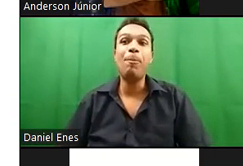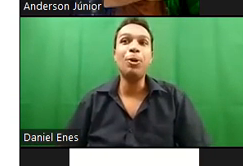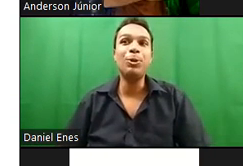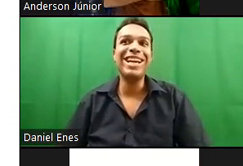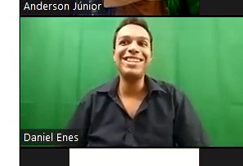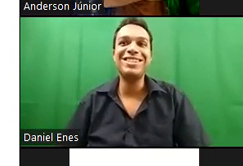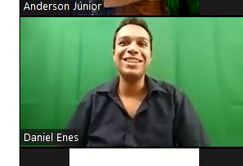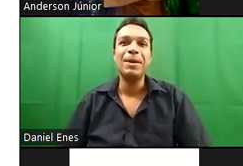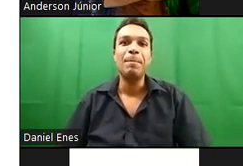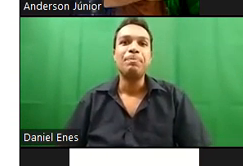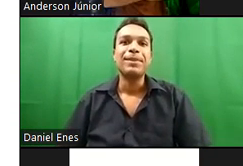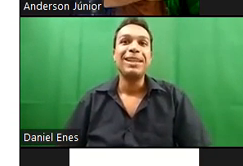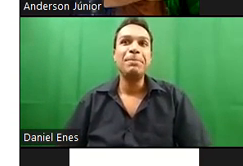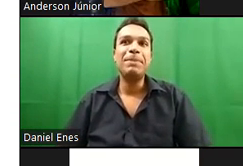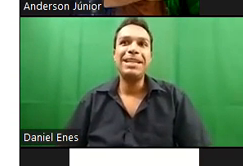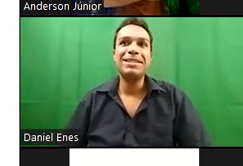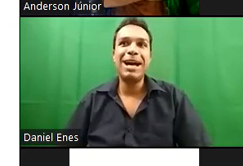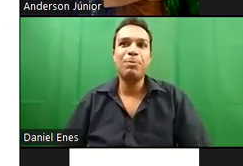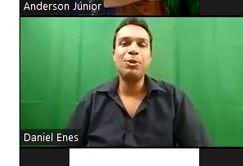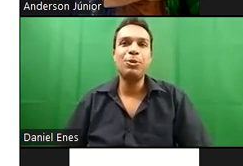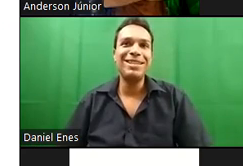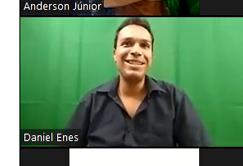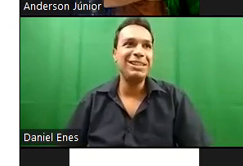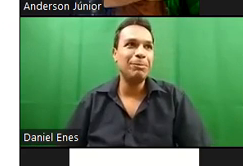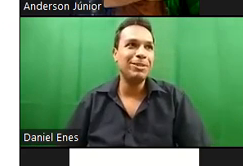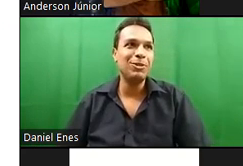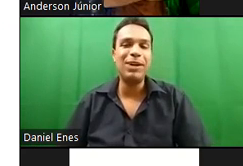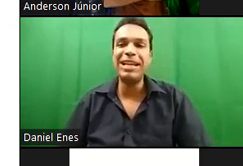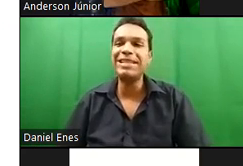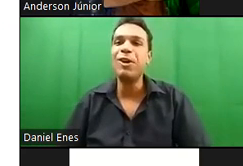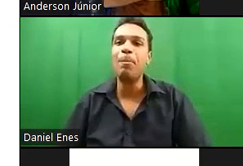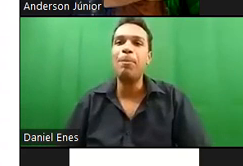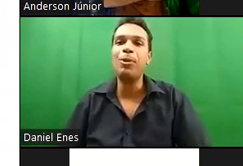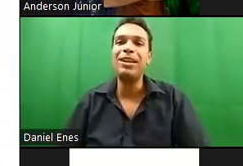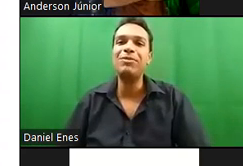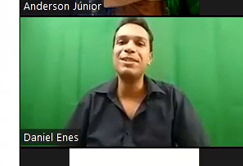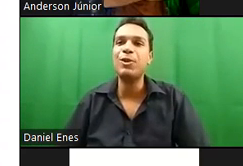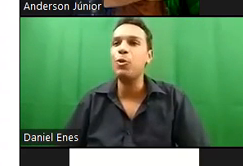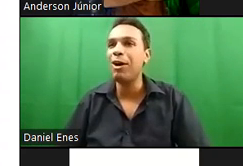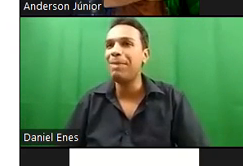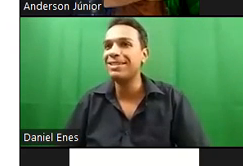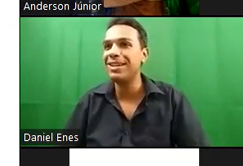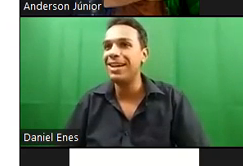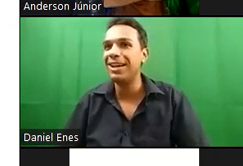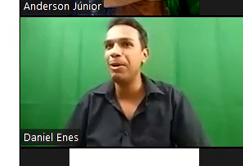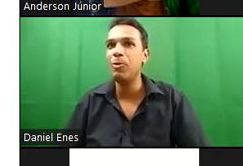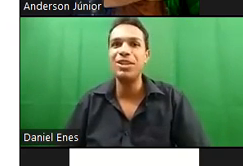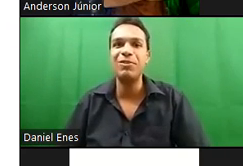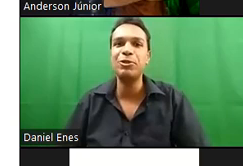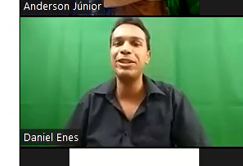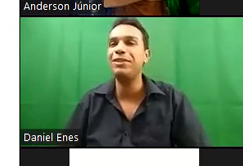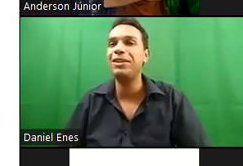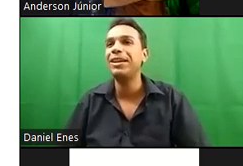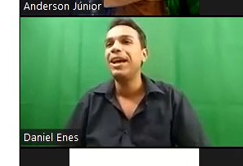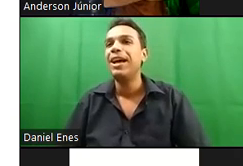o português liberalizado, português em libras. Eu não falei assim, ó, por que você comeu a maçã? Alguns deles